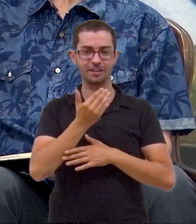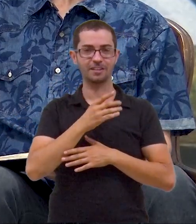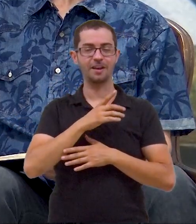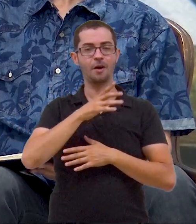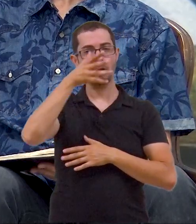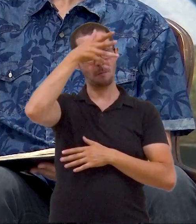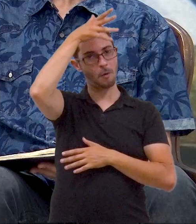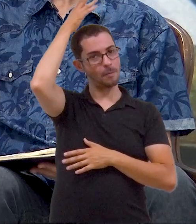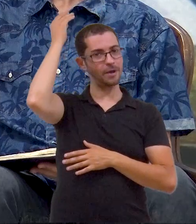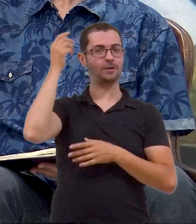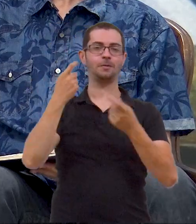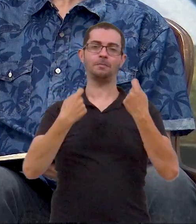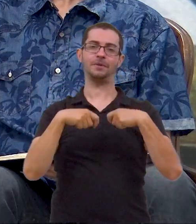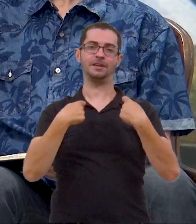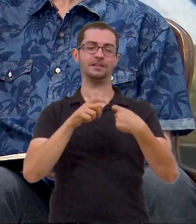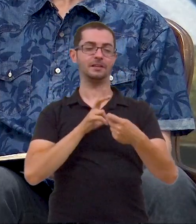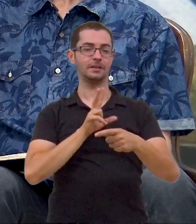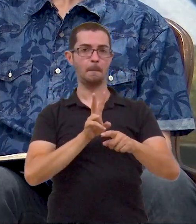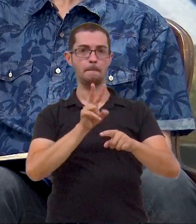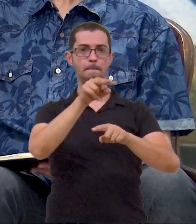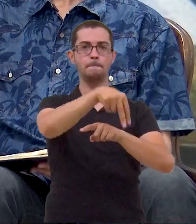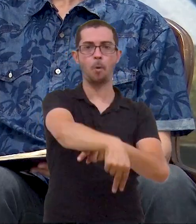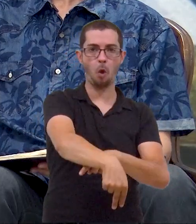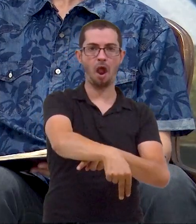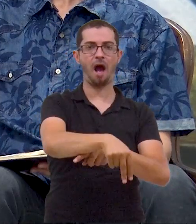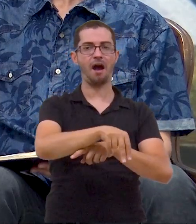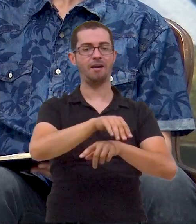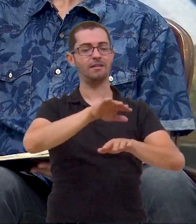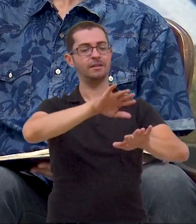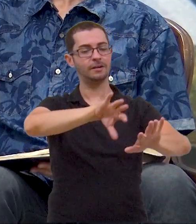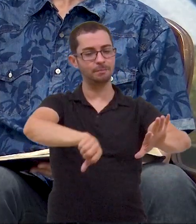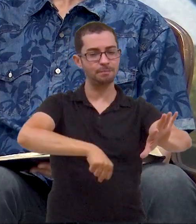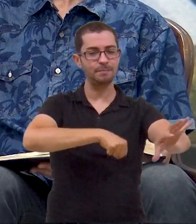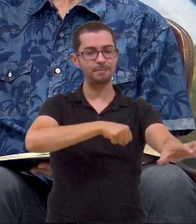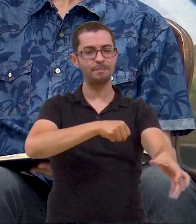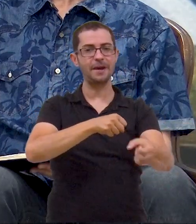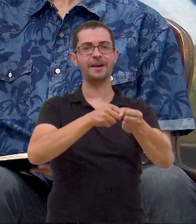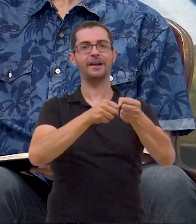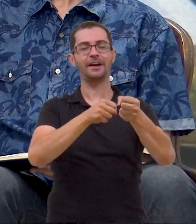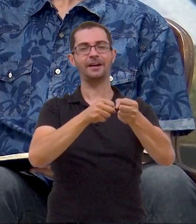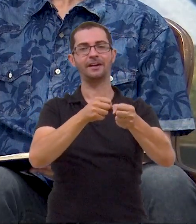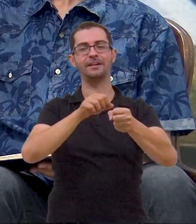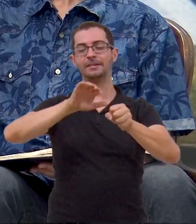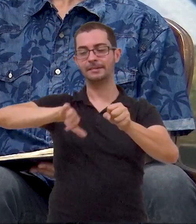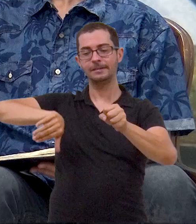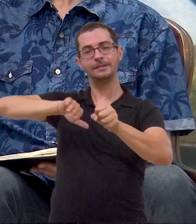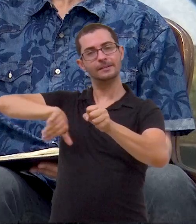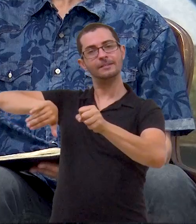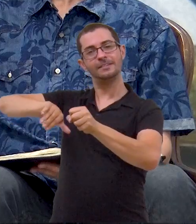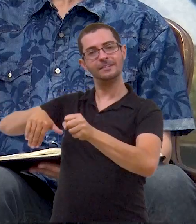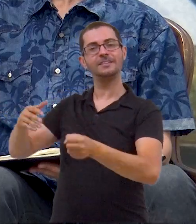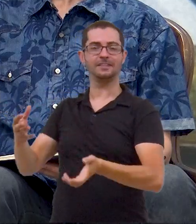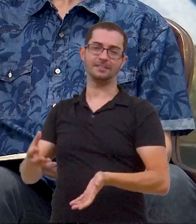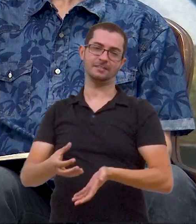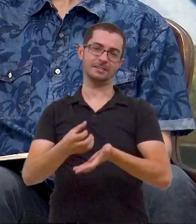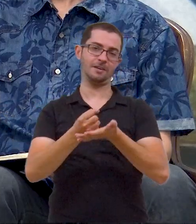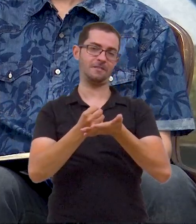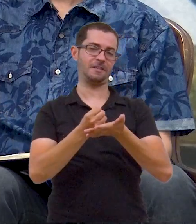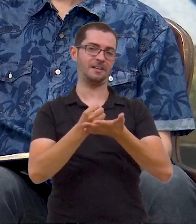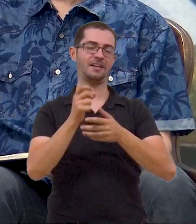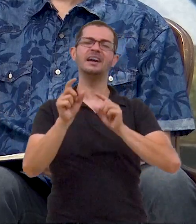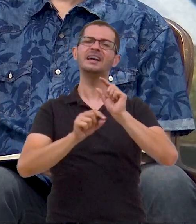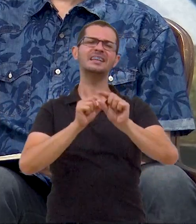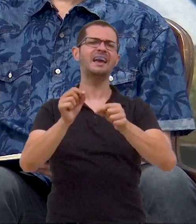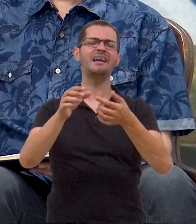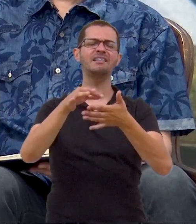o salva-vidas, e entrar e ir lá e pegar. Quem foi destes líderes religiosos